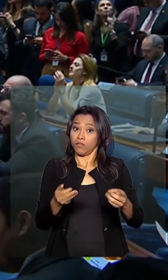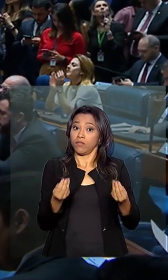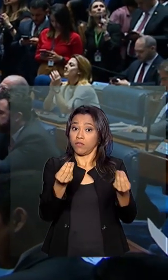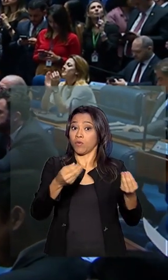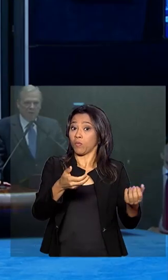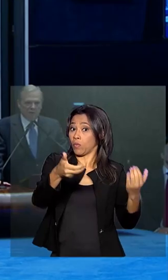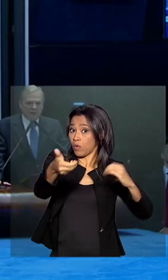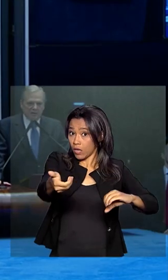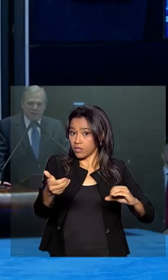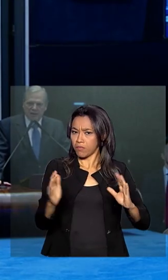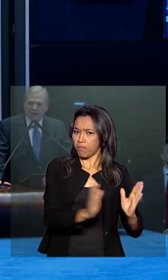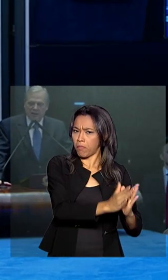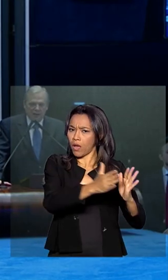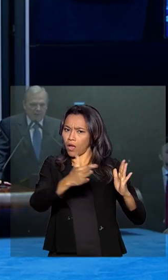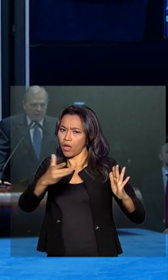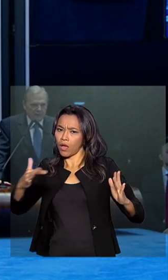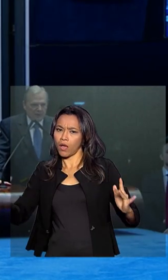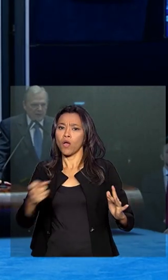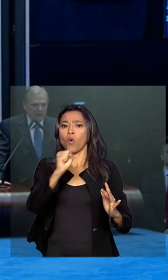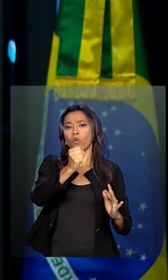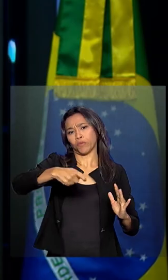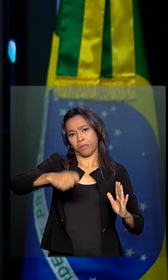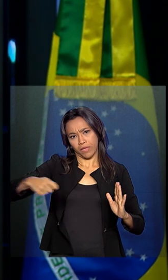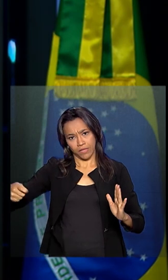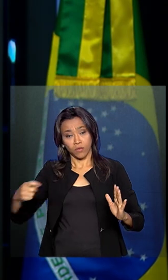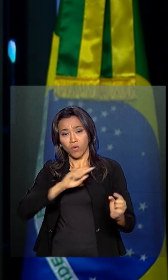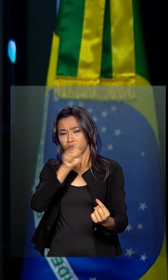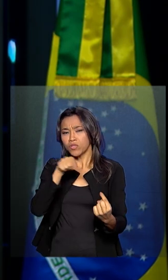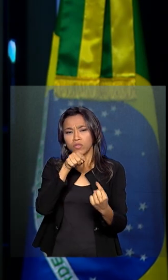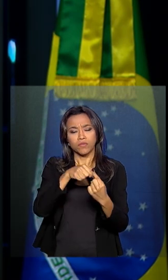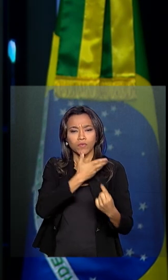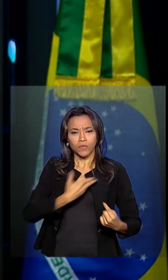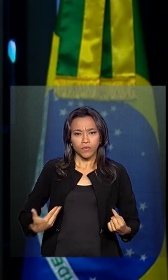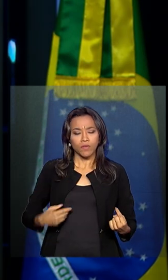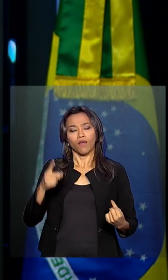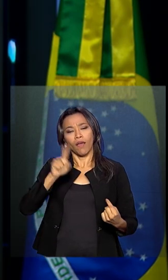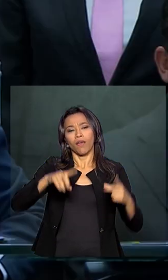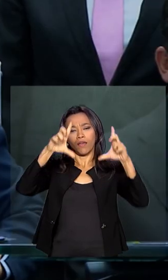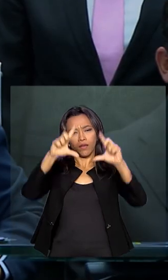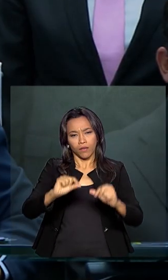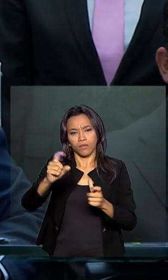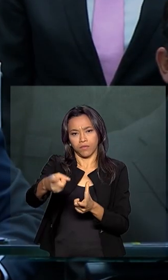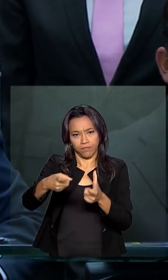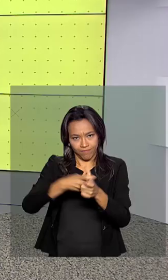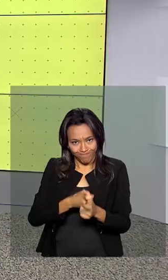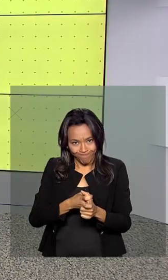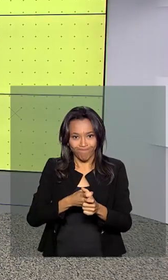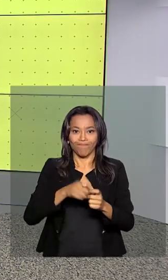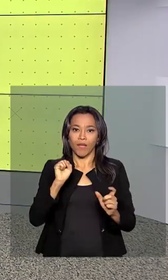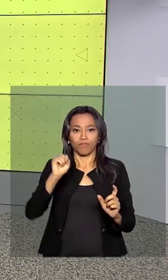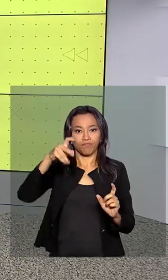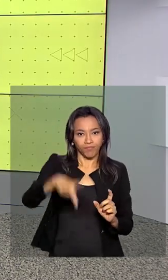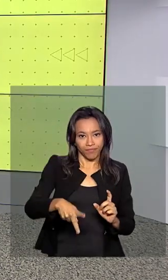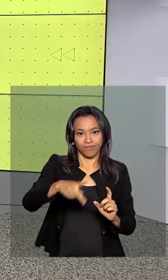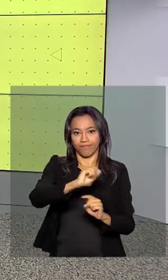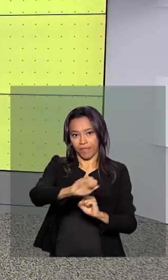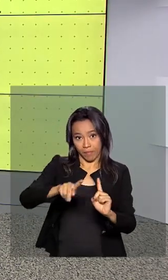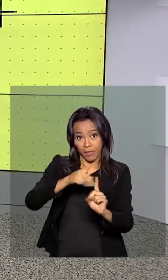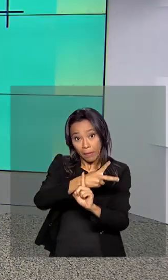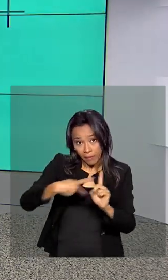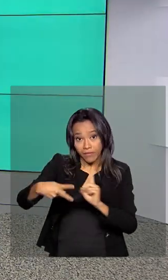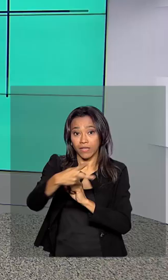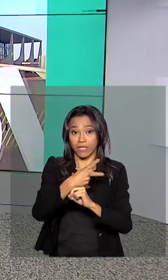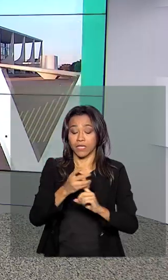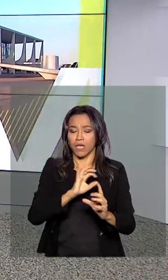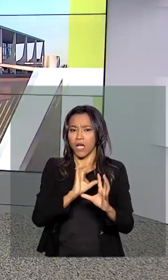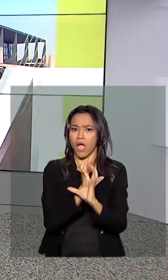O objetivo, segundo o governo, é reduzir o déficit nas contas da Previdência Social. A estimativa de economia